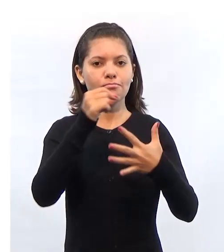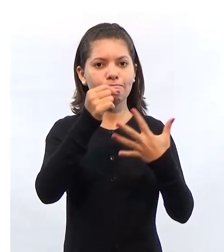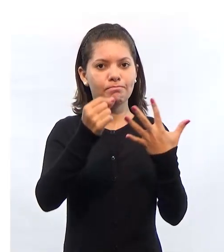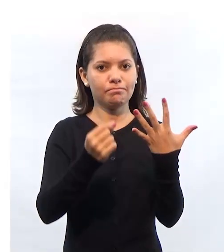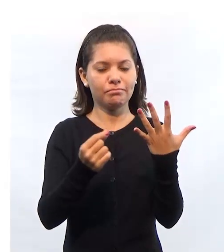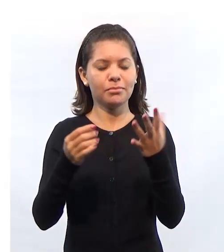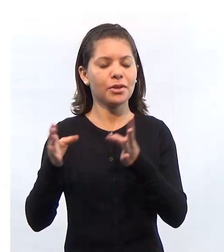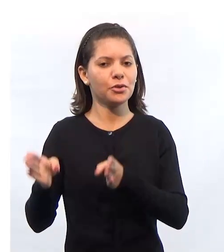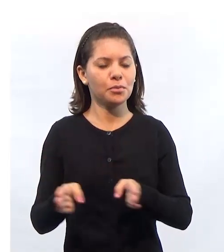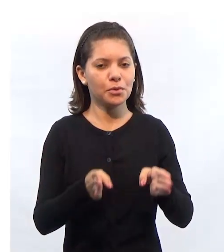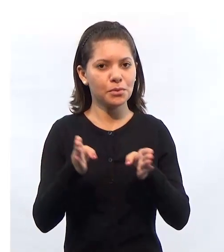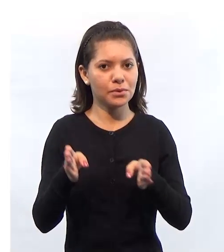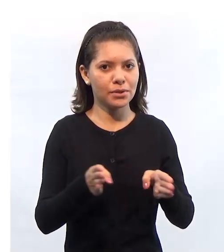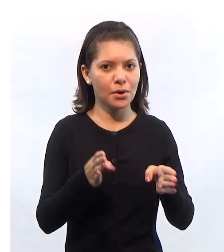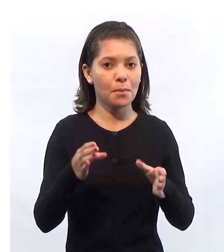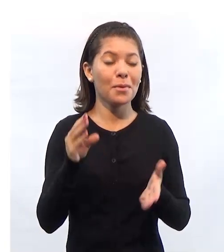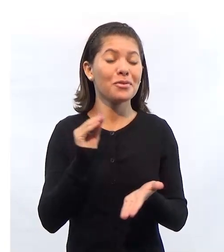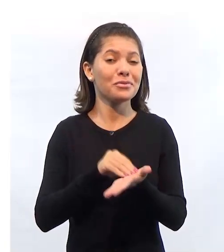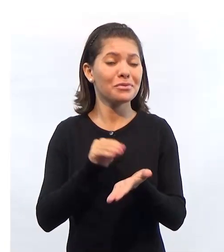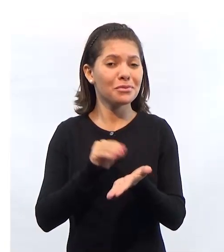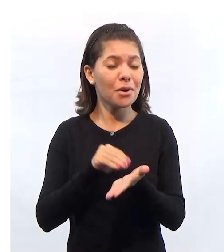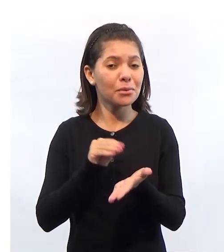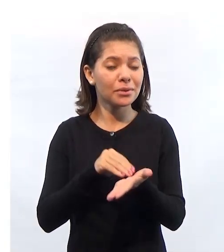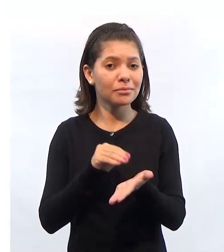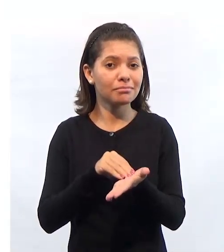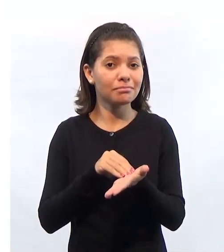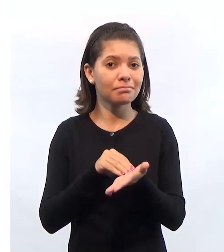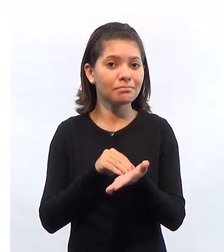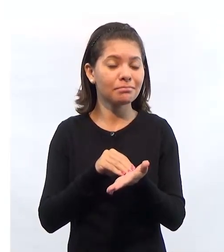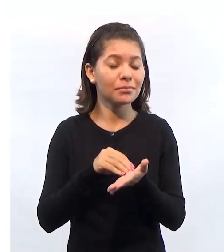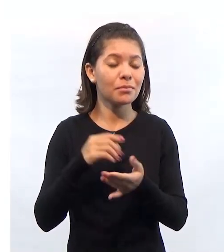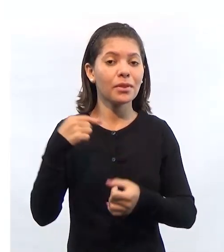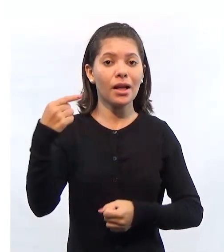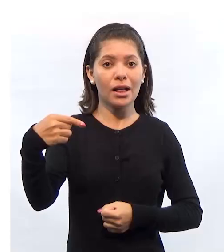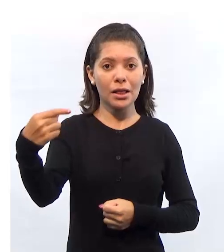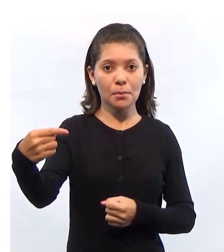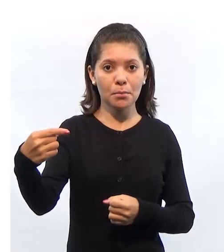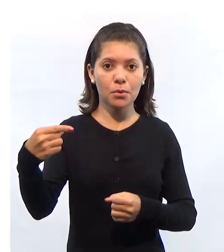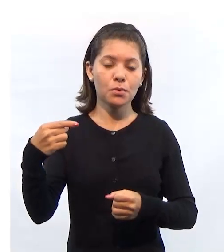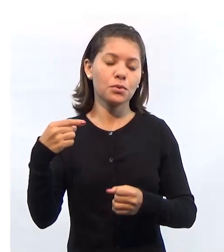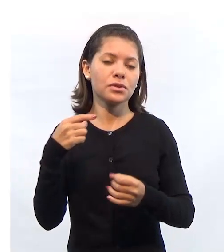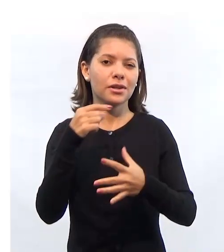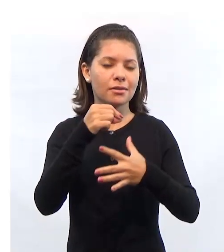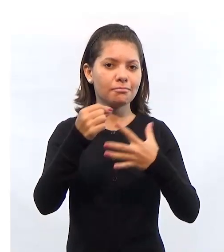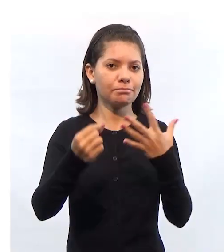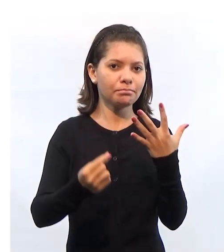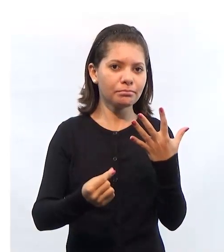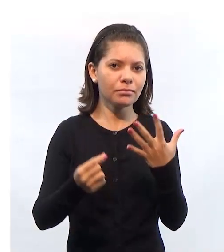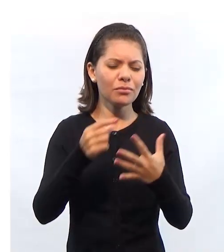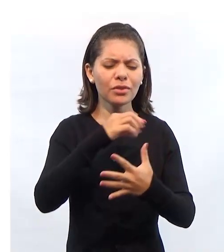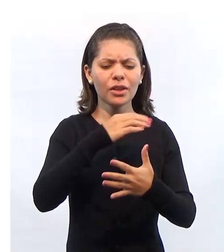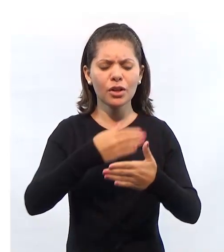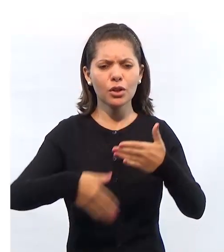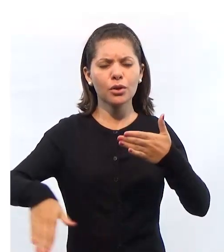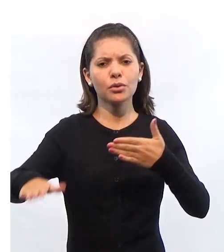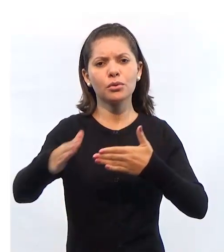de produção, mas ainda falta alguma. Depois que ela passar por todas as etapas de